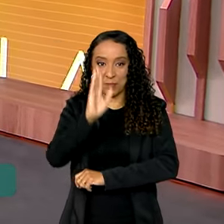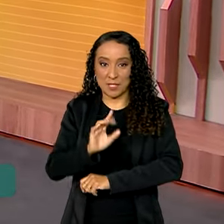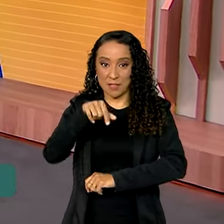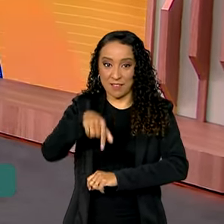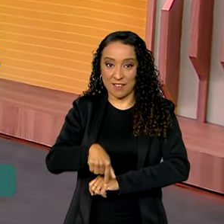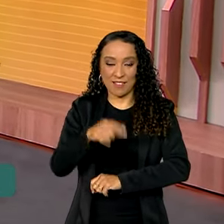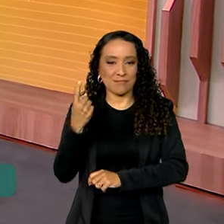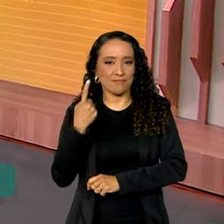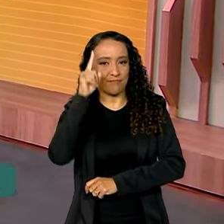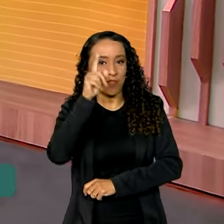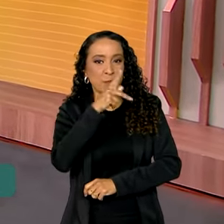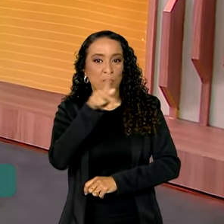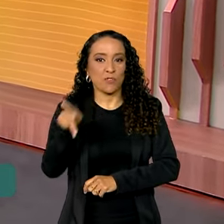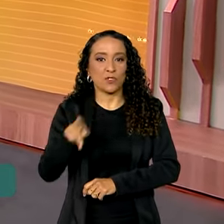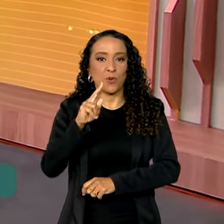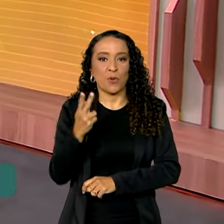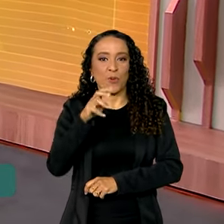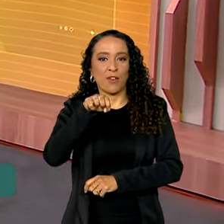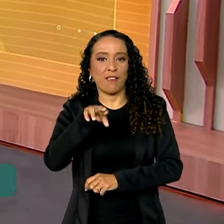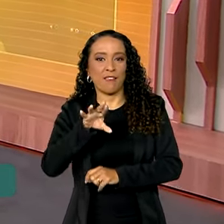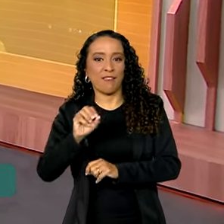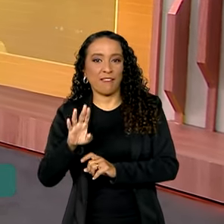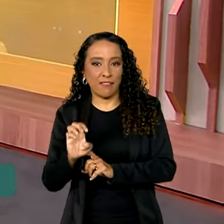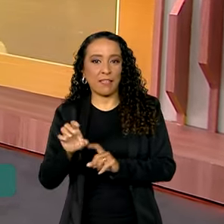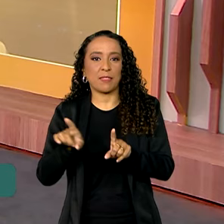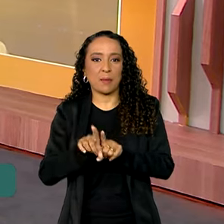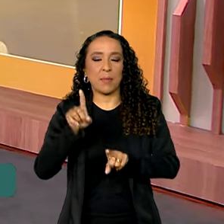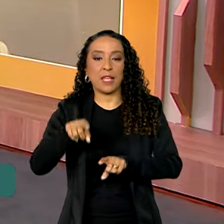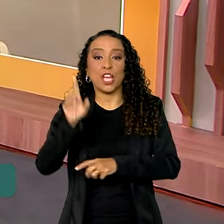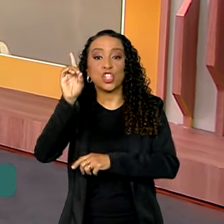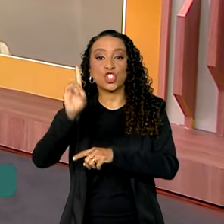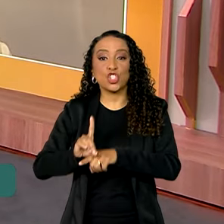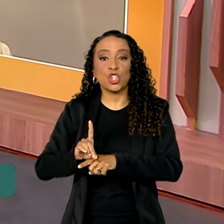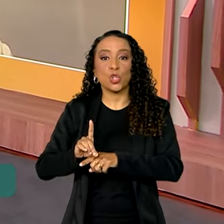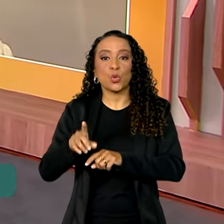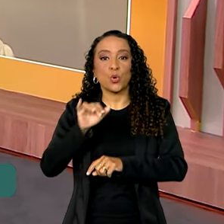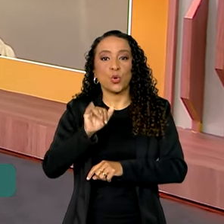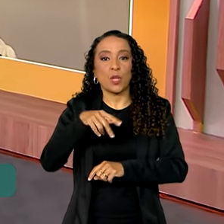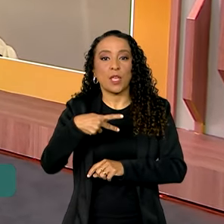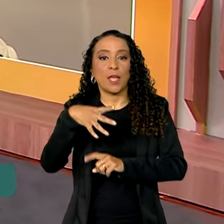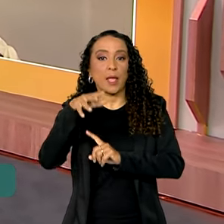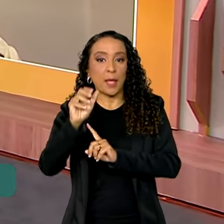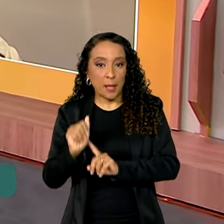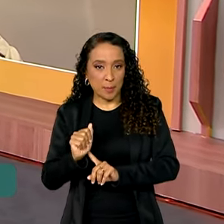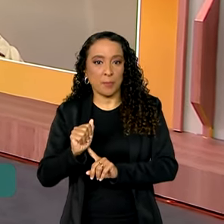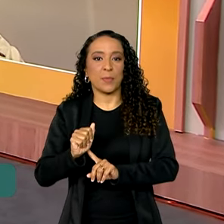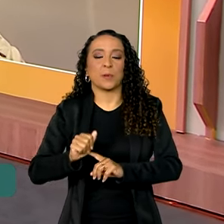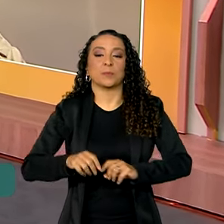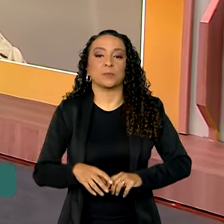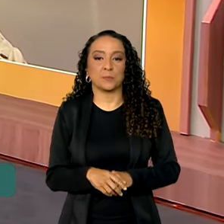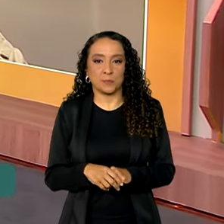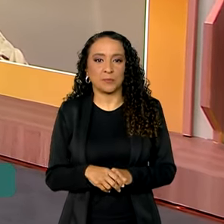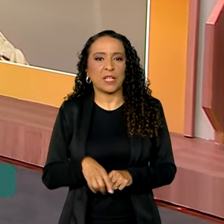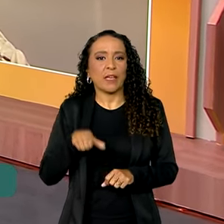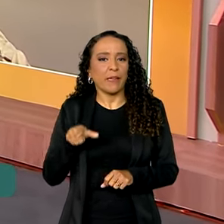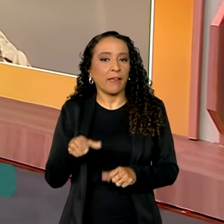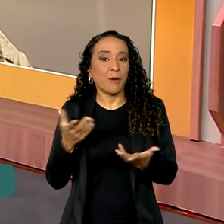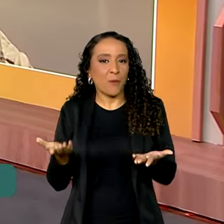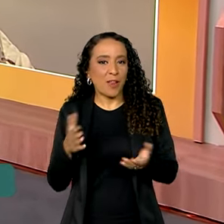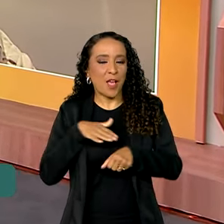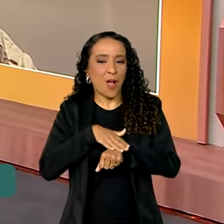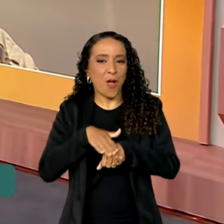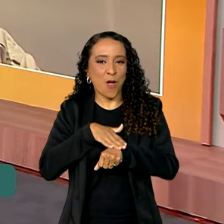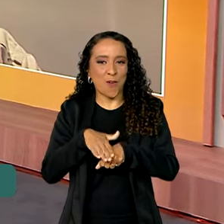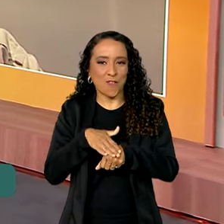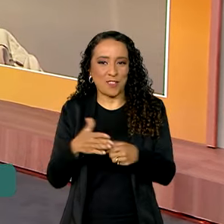dessa iniciativa é o professor Henrique Pereira, que também é diretor do INPA, o Instituto Nacional de Pesquisa da Amazônia, e é com ele que